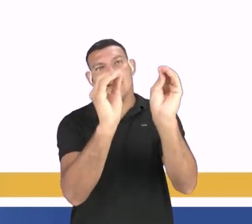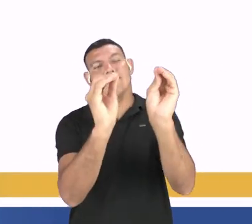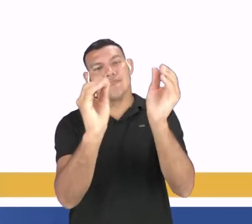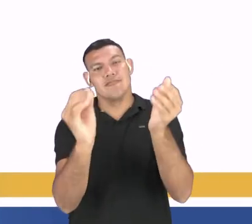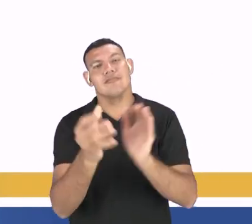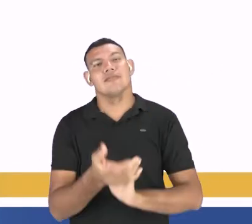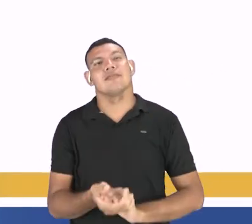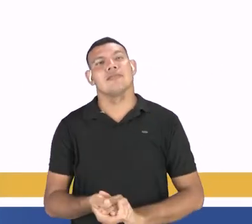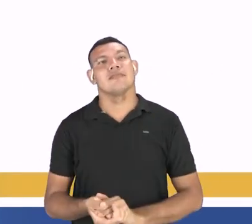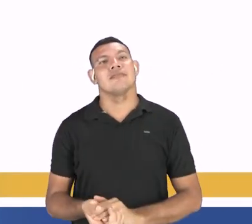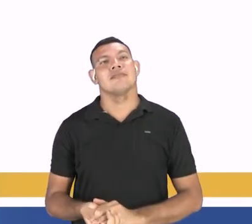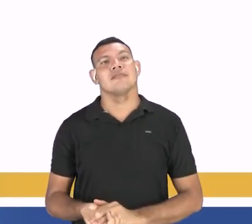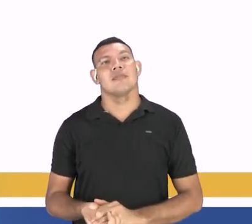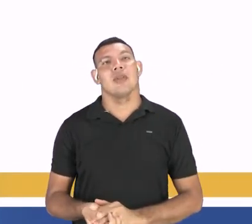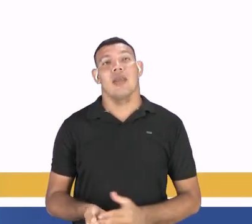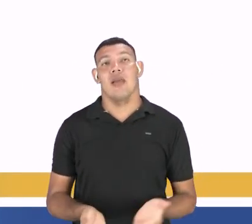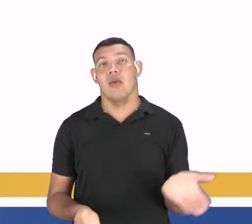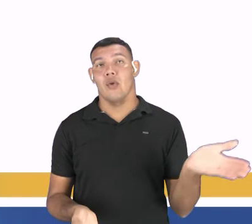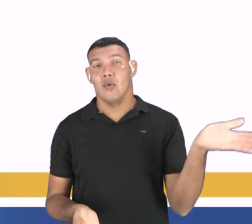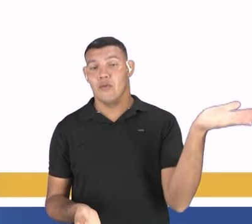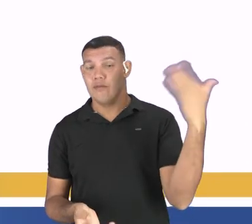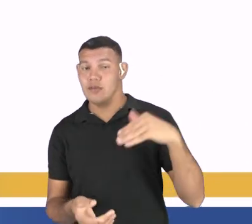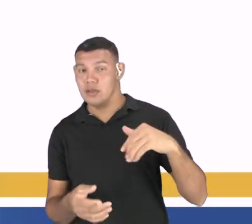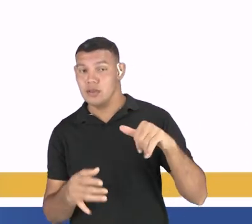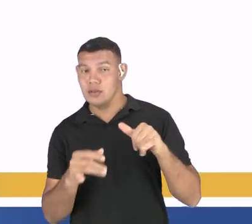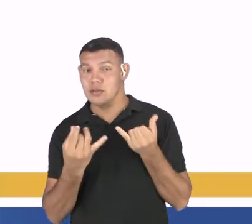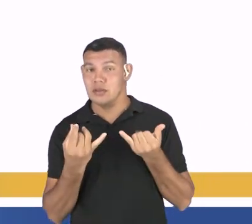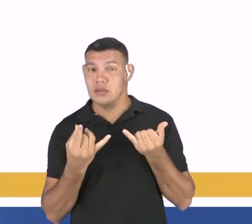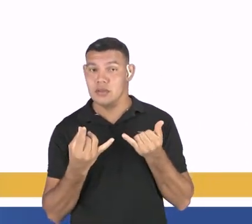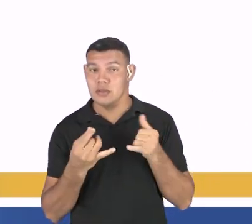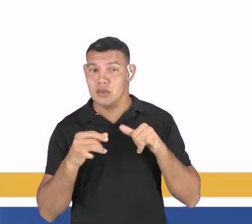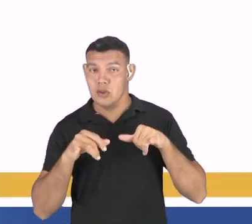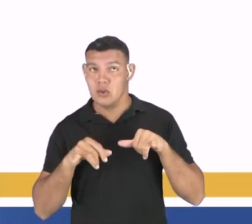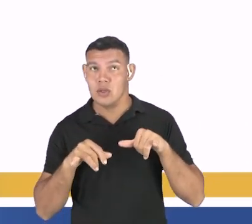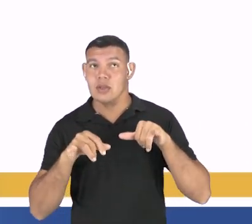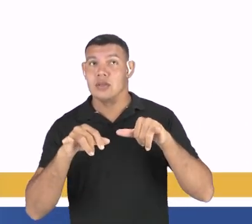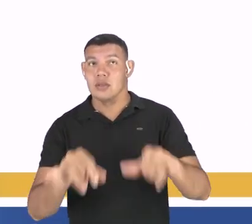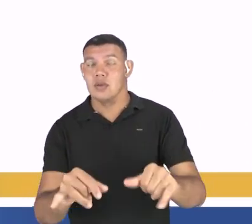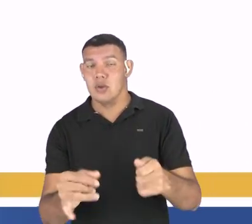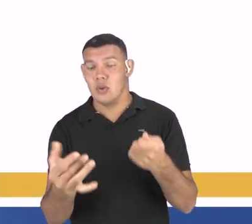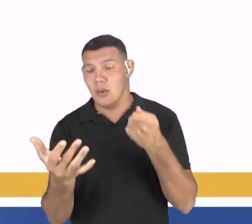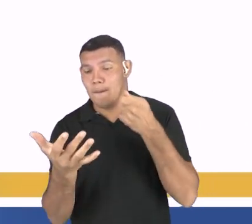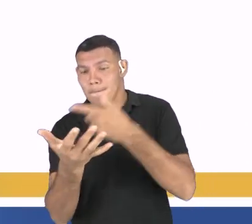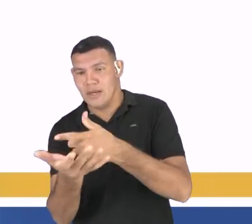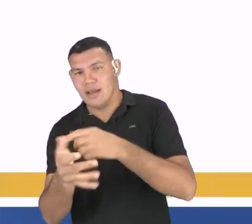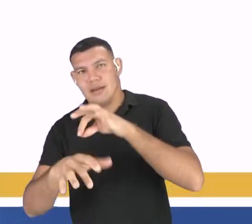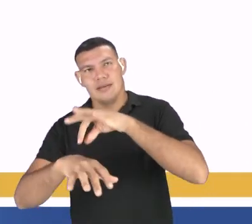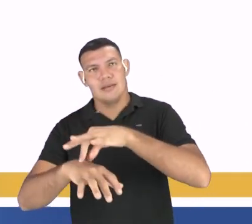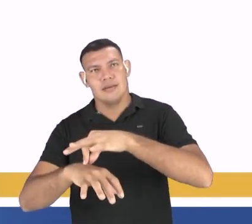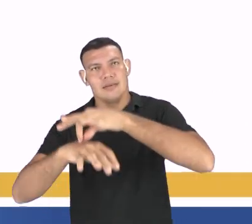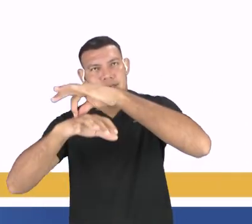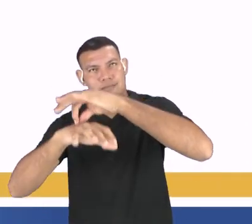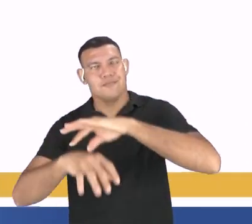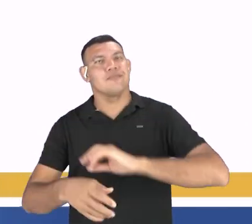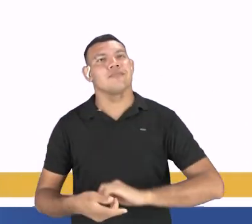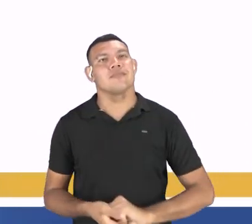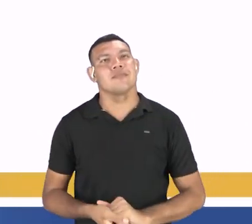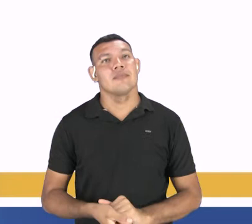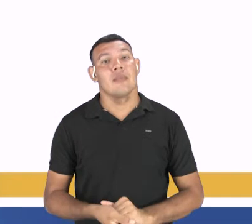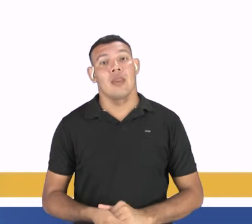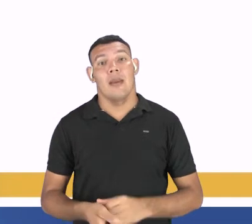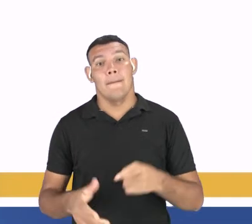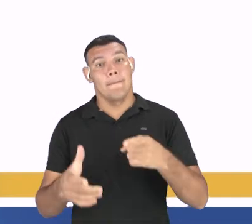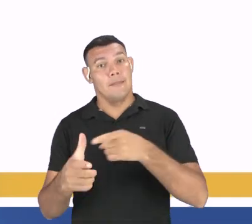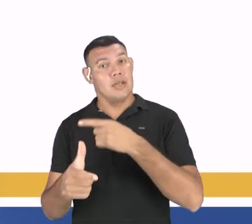supermercado, compraremos carne. Você colocaria aí o si com ou sem o acento? Primeiro, lembrando que